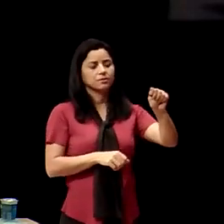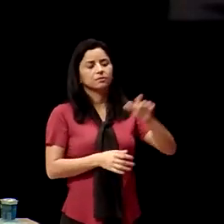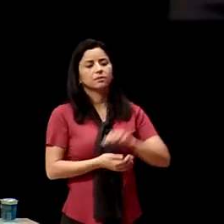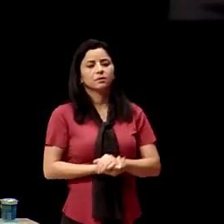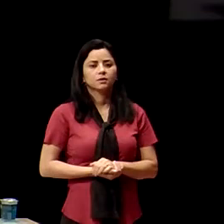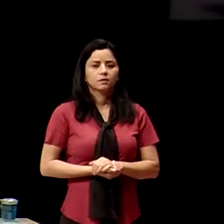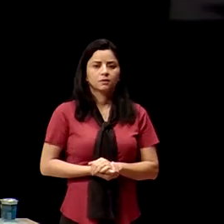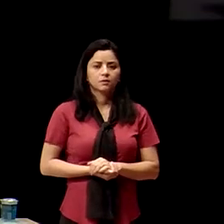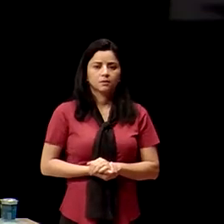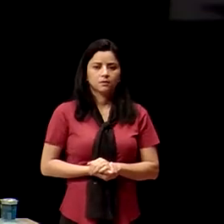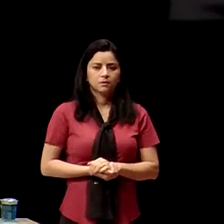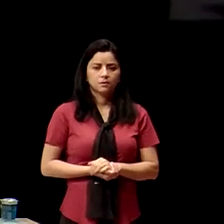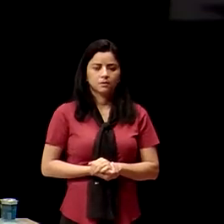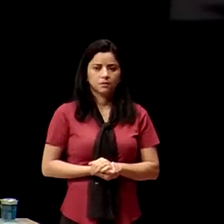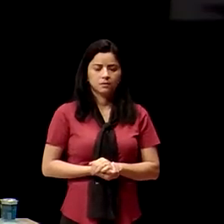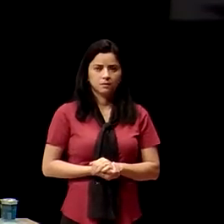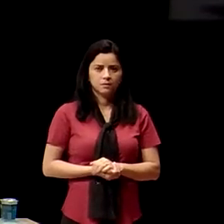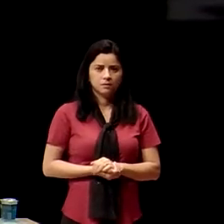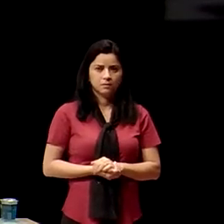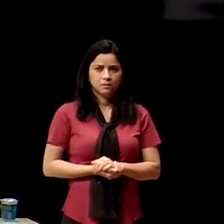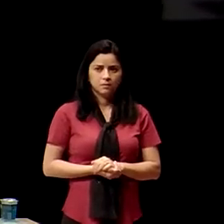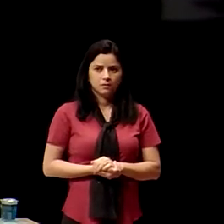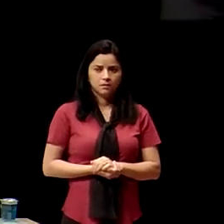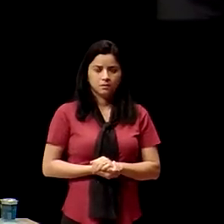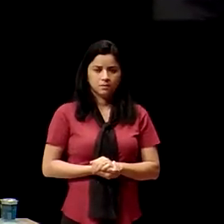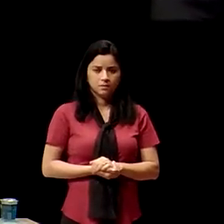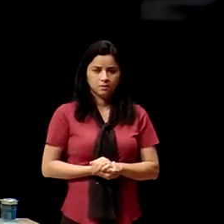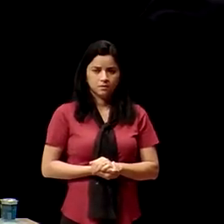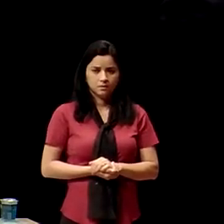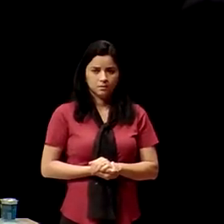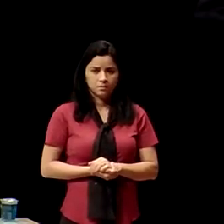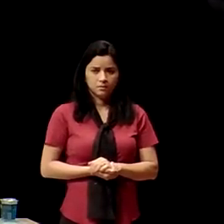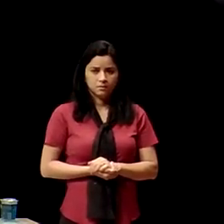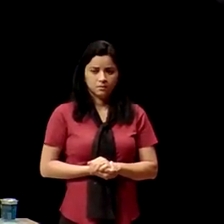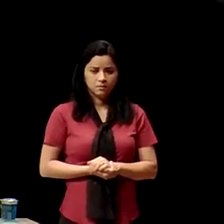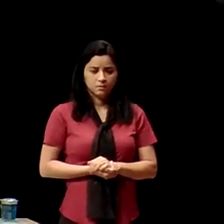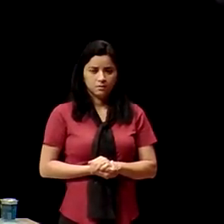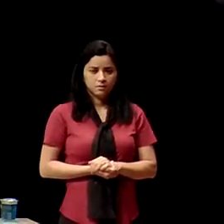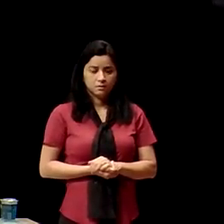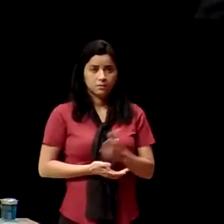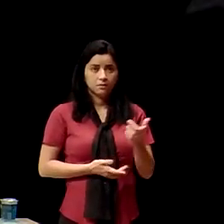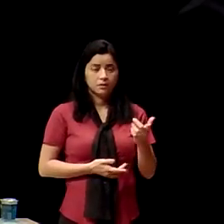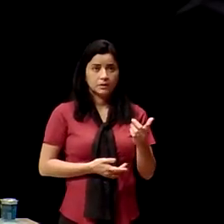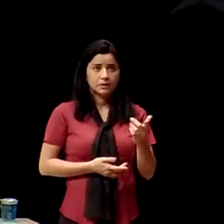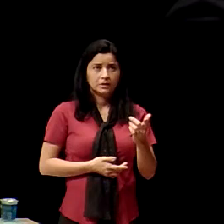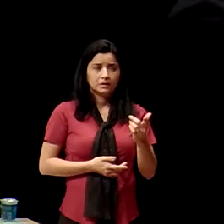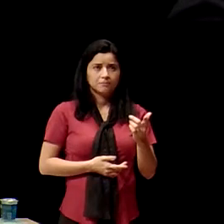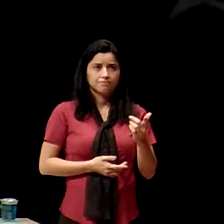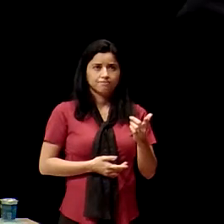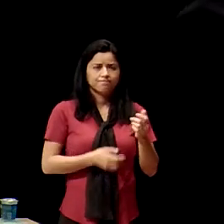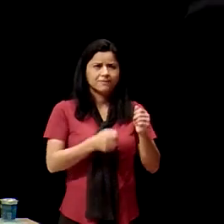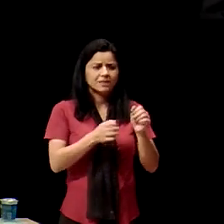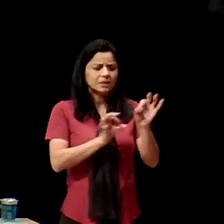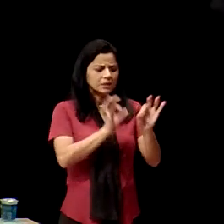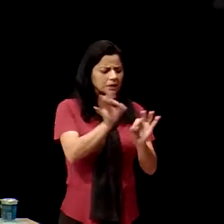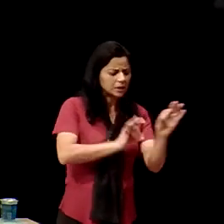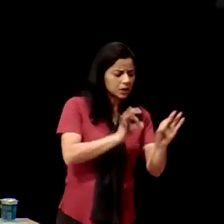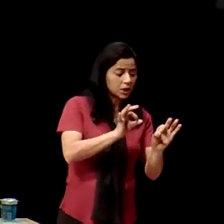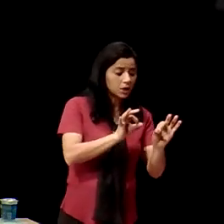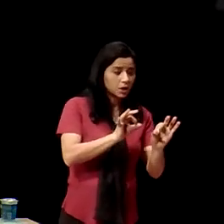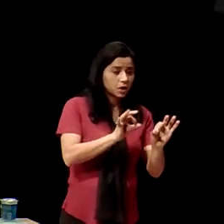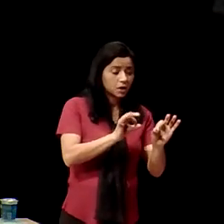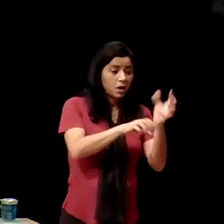academic discipline between social and educational sciences. Ela foi feita como uma